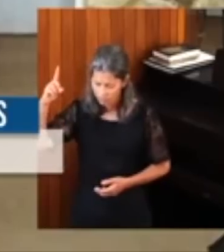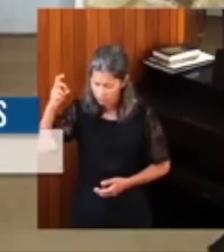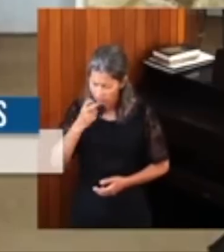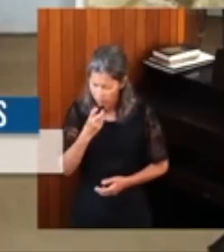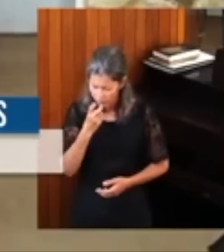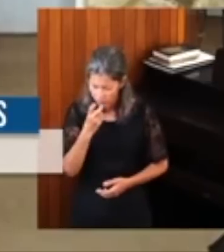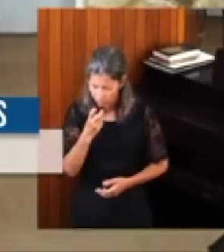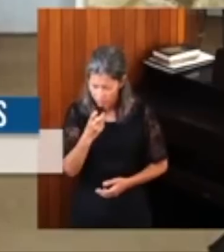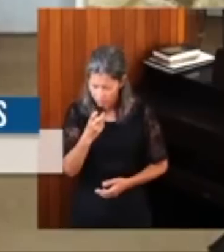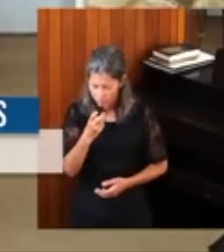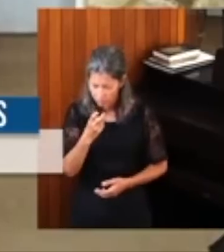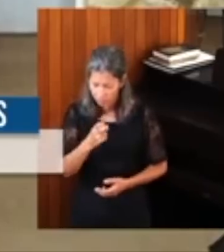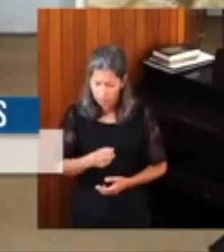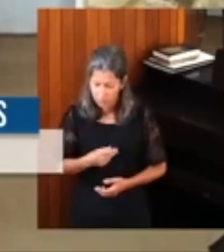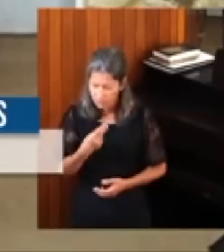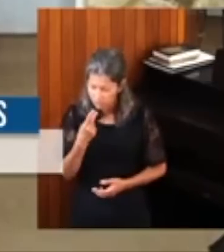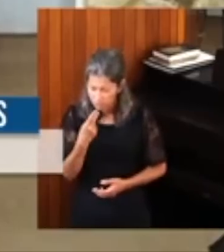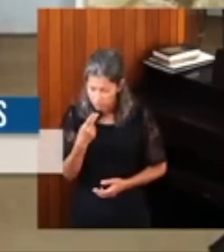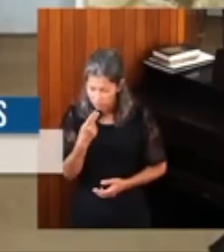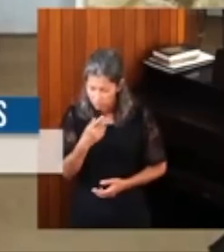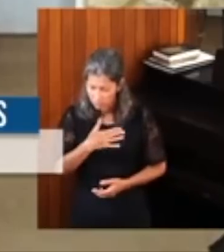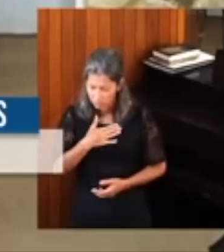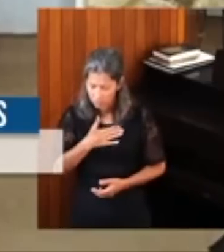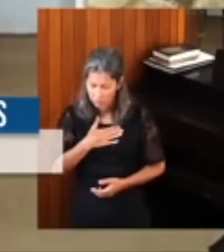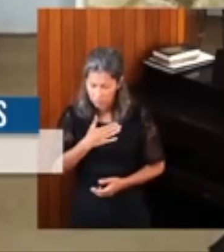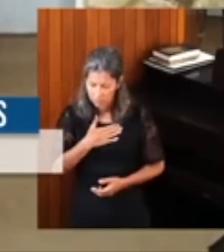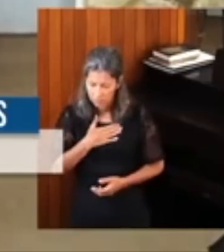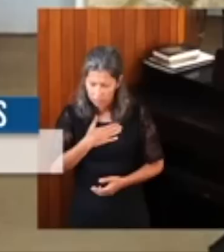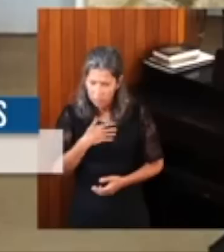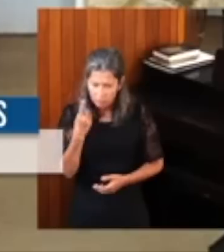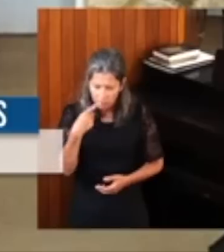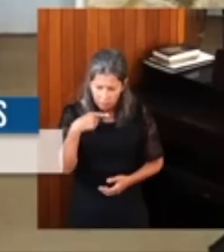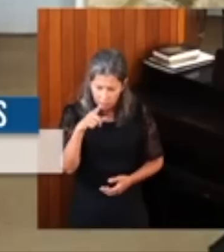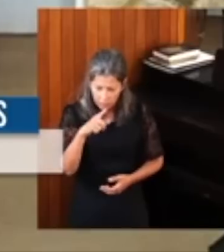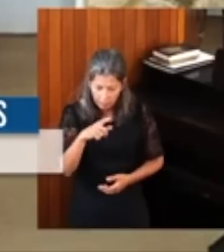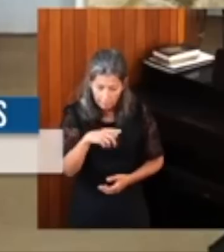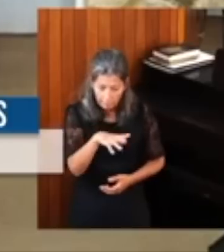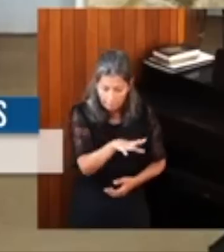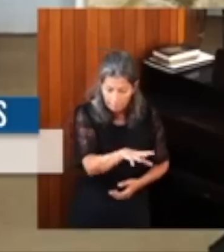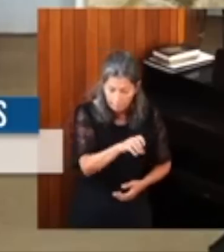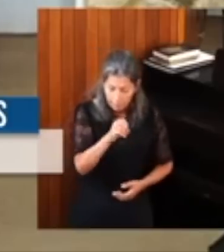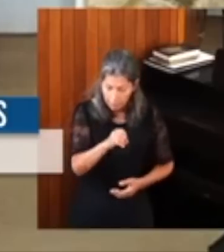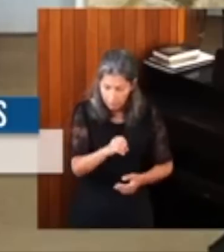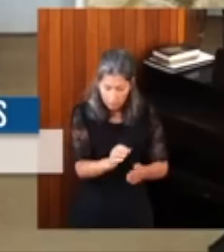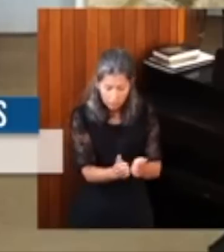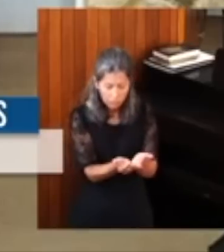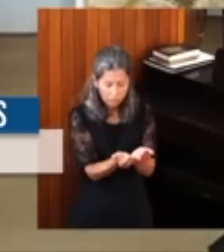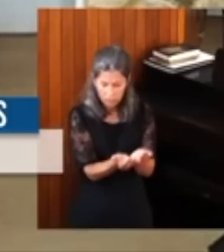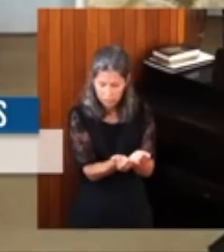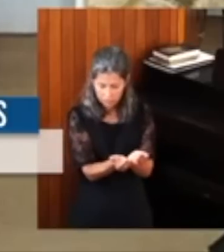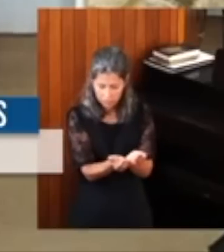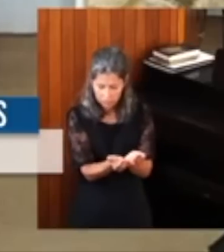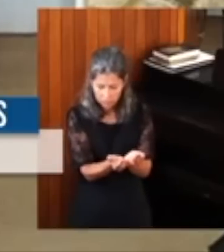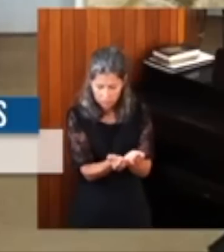céu, estava de novo falando comigo e dizendo: vá e pegue o livro que se acha aberto na mão do anjo, que está em